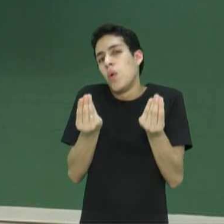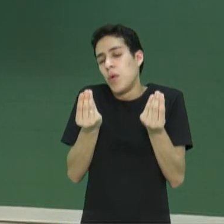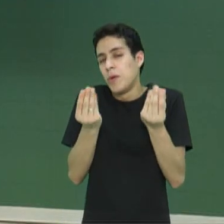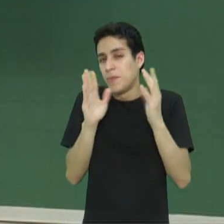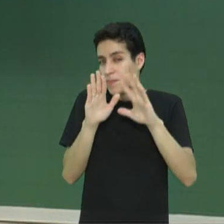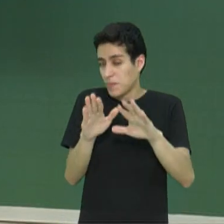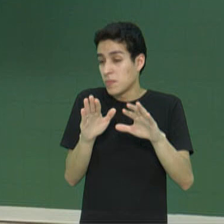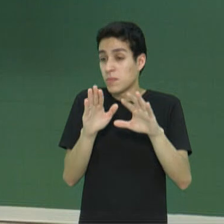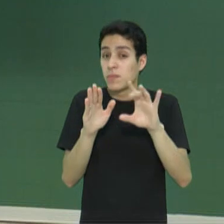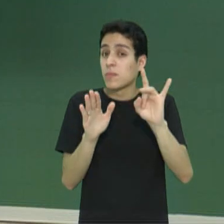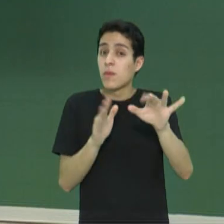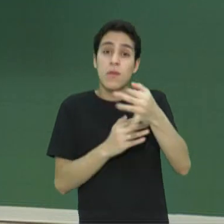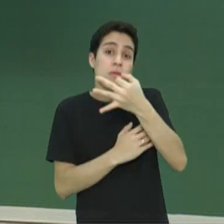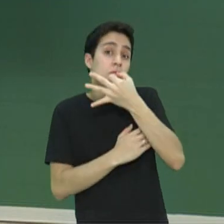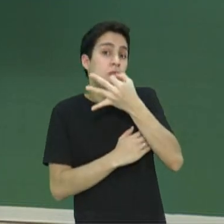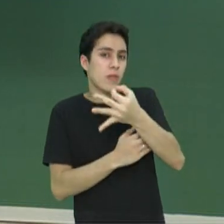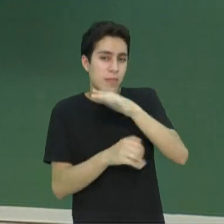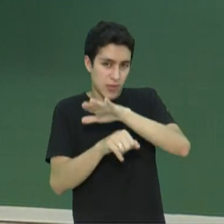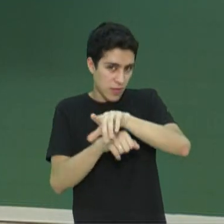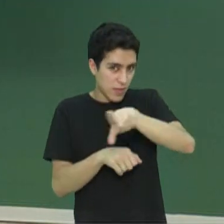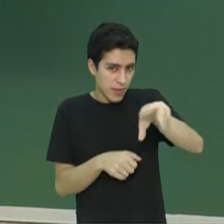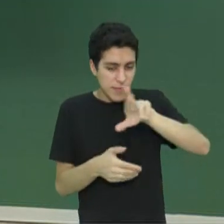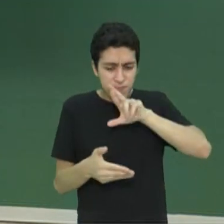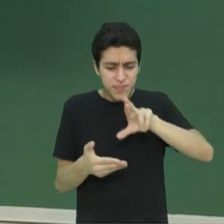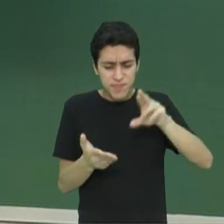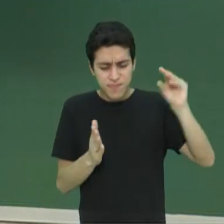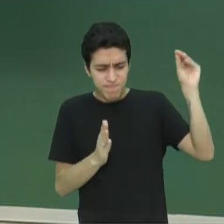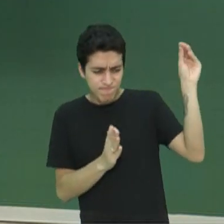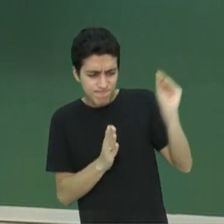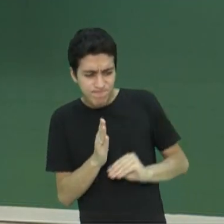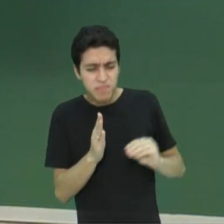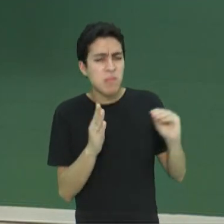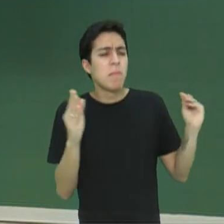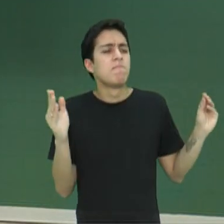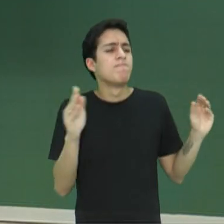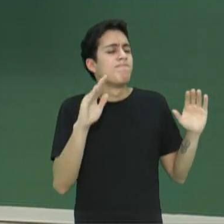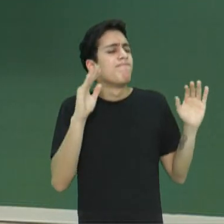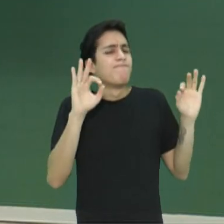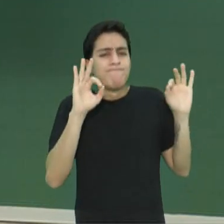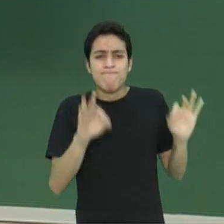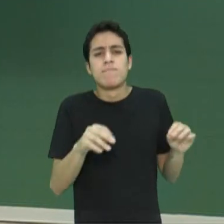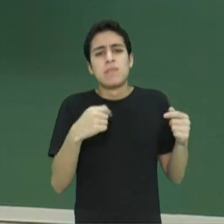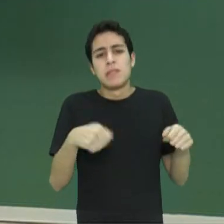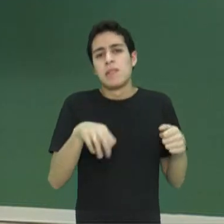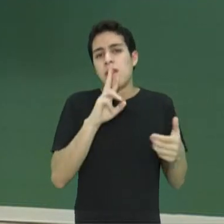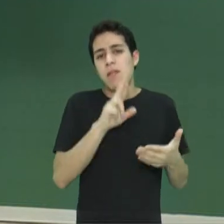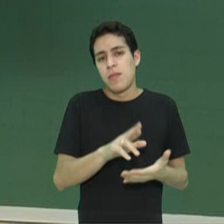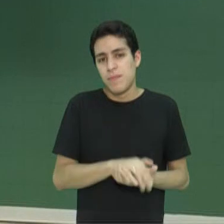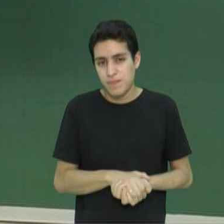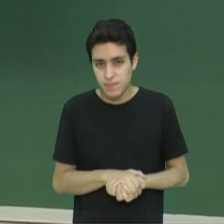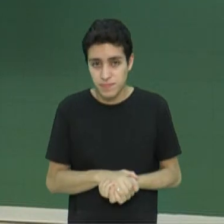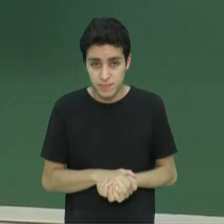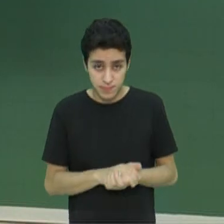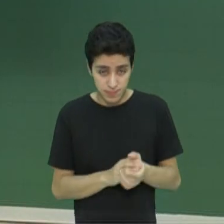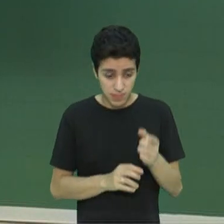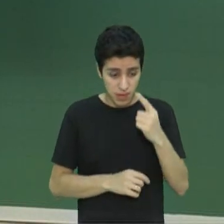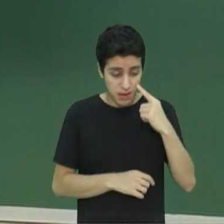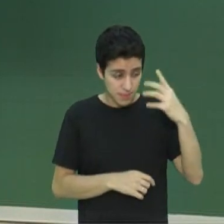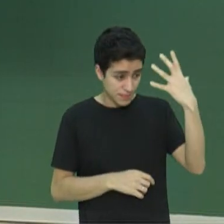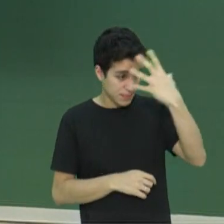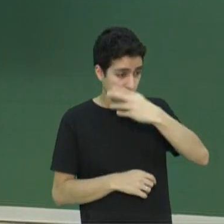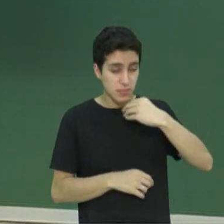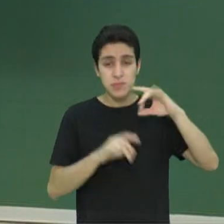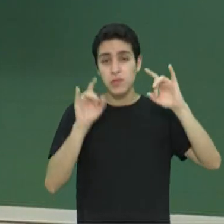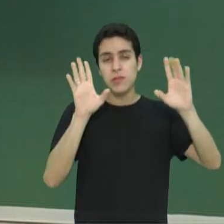lembrando, é uma sugestão de resposta. O que tem que estar na resposta? Qual que é a essência que tem que estar aí na resposta de vocês? Que o belo está no